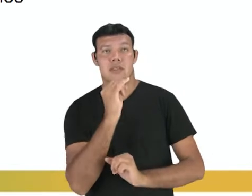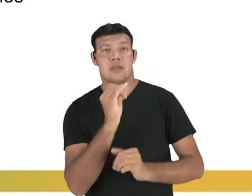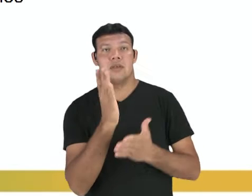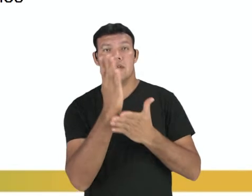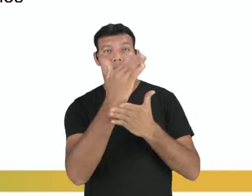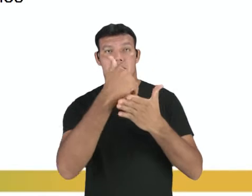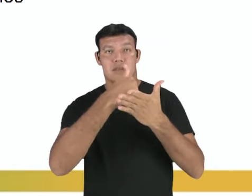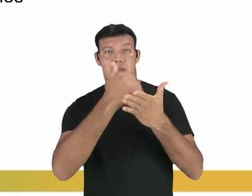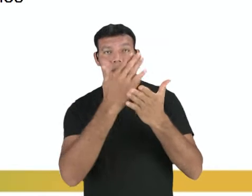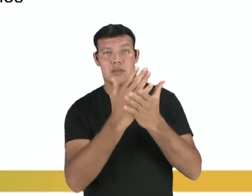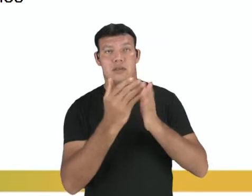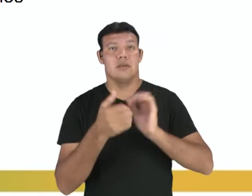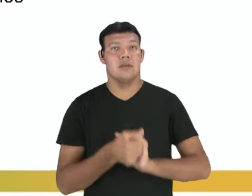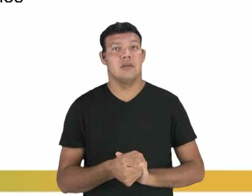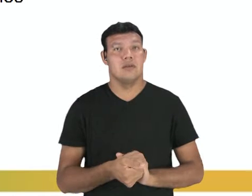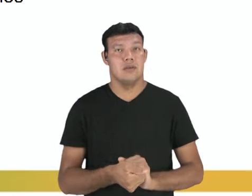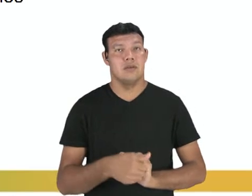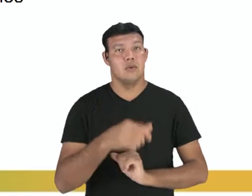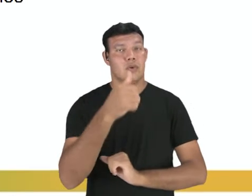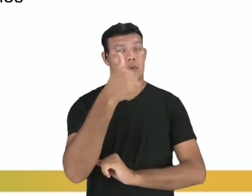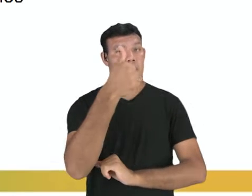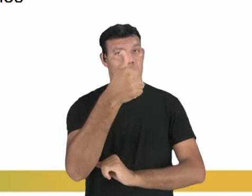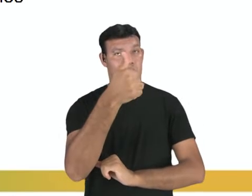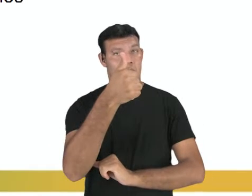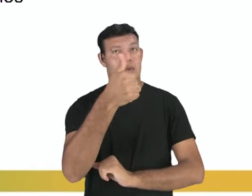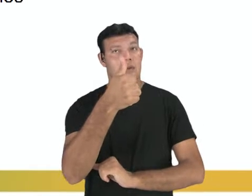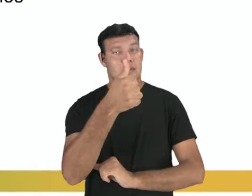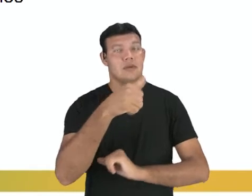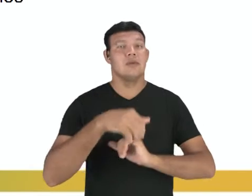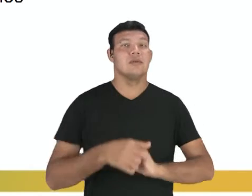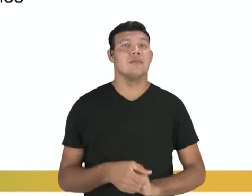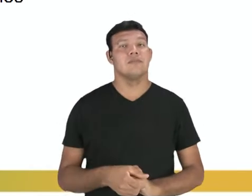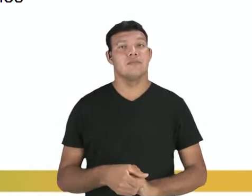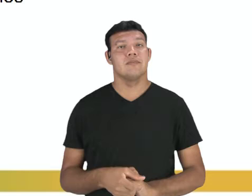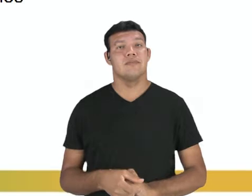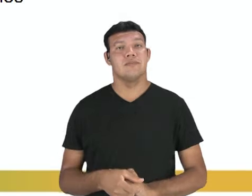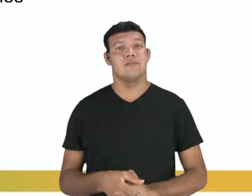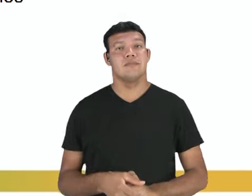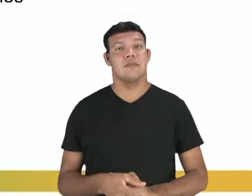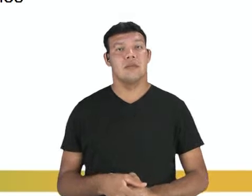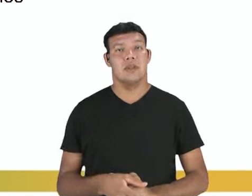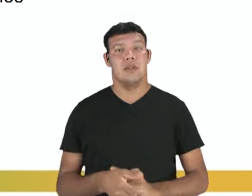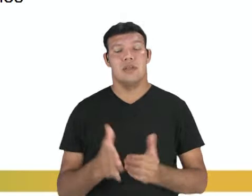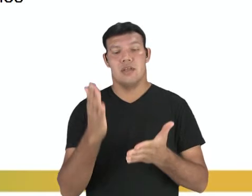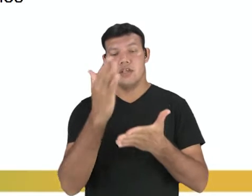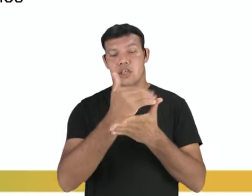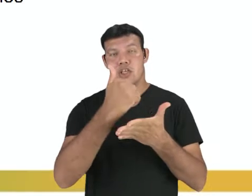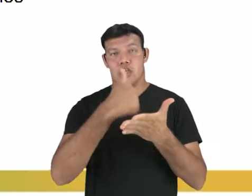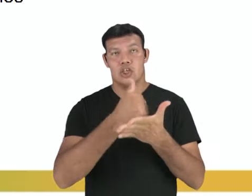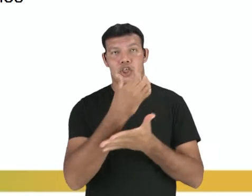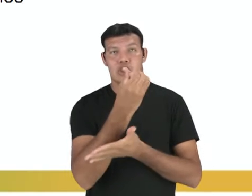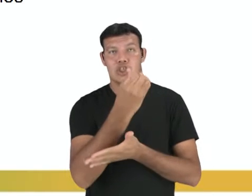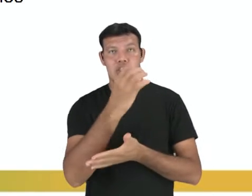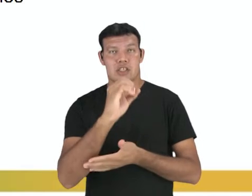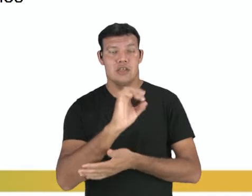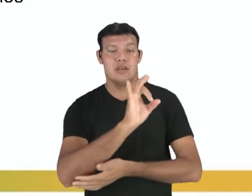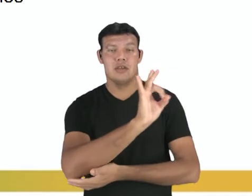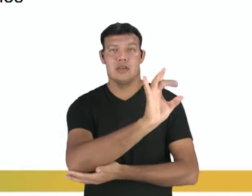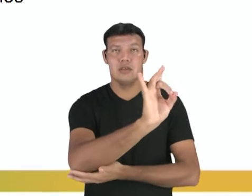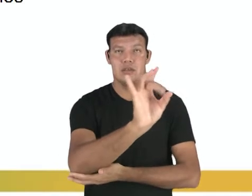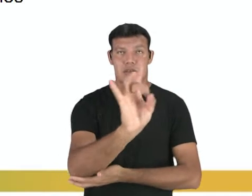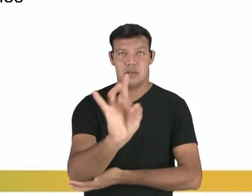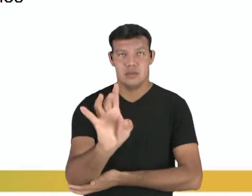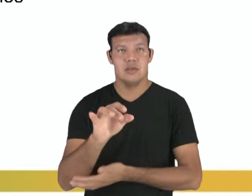esse arco é um grau em 60 parte teremos cada